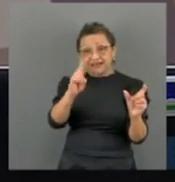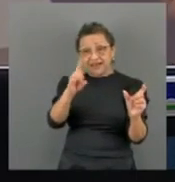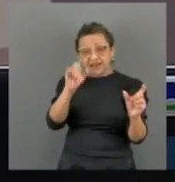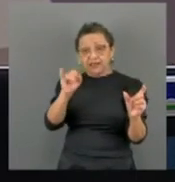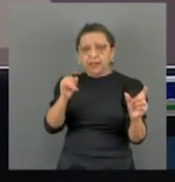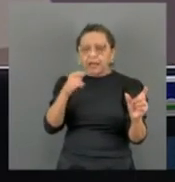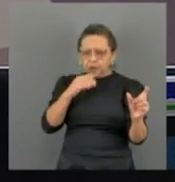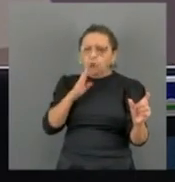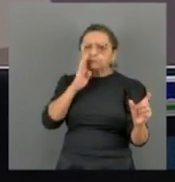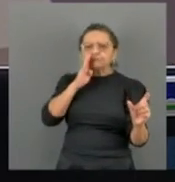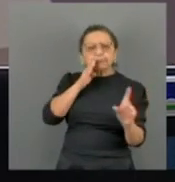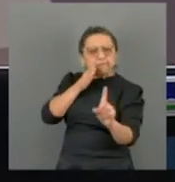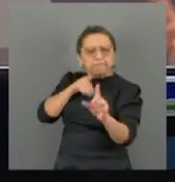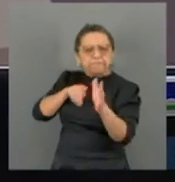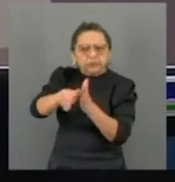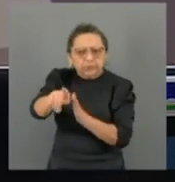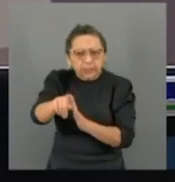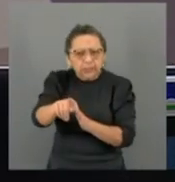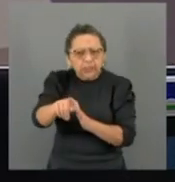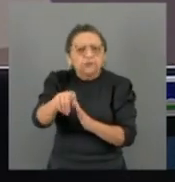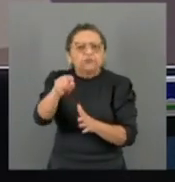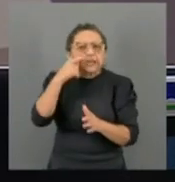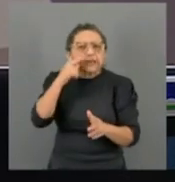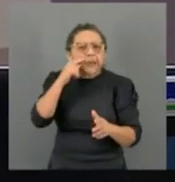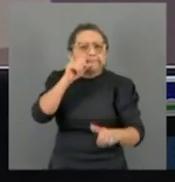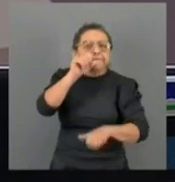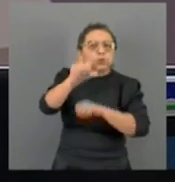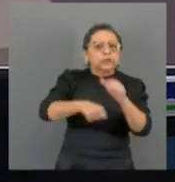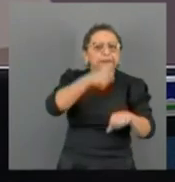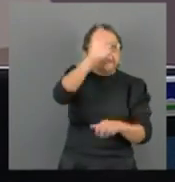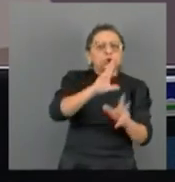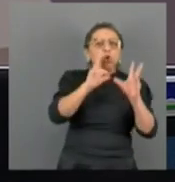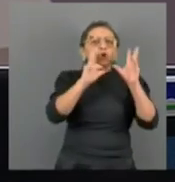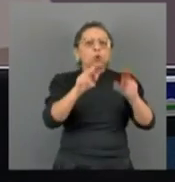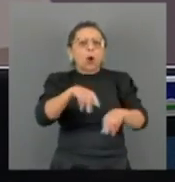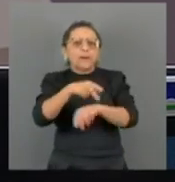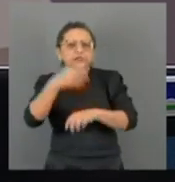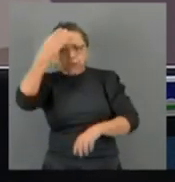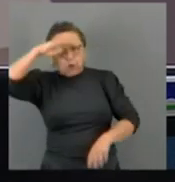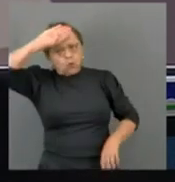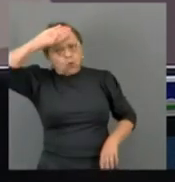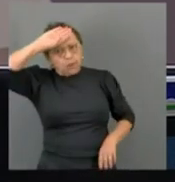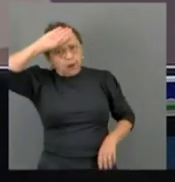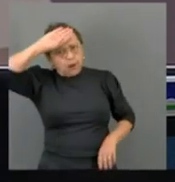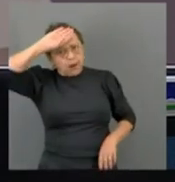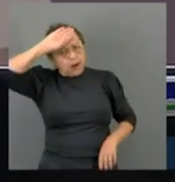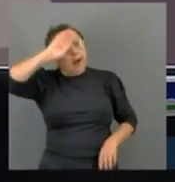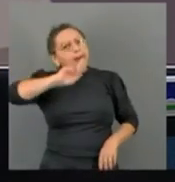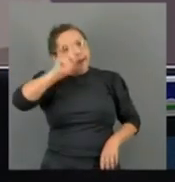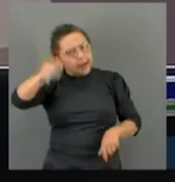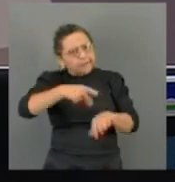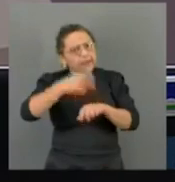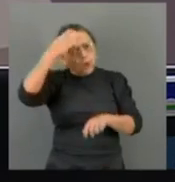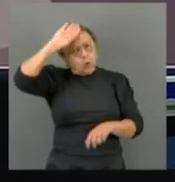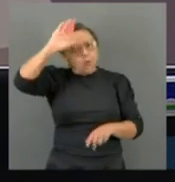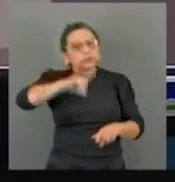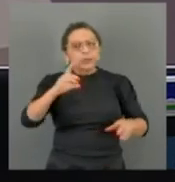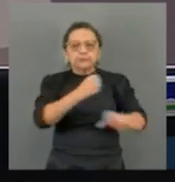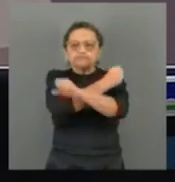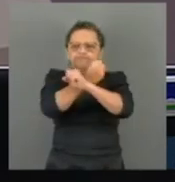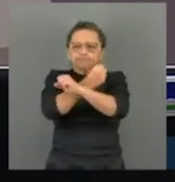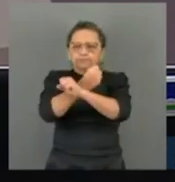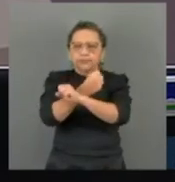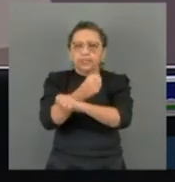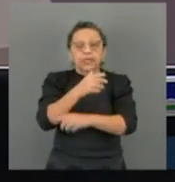você quer virar o Brasil a Cuba, onde existe censura? E ele me disse: